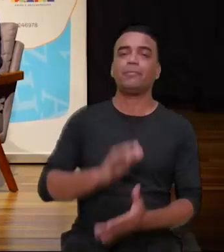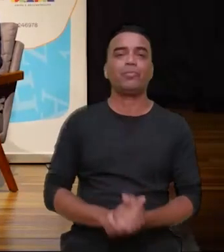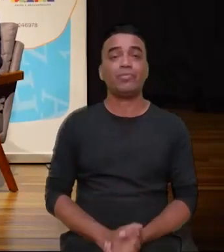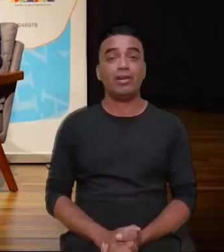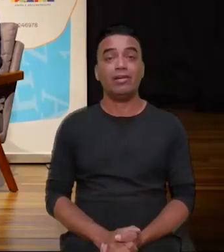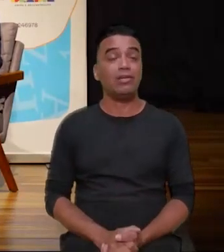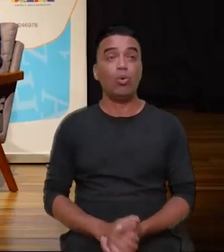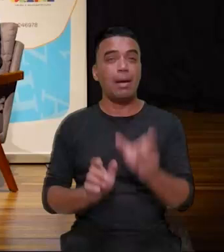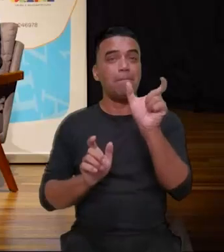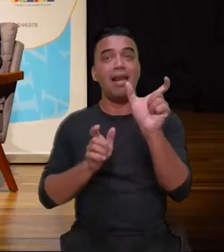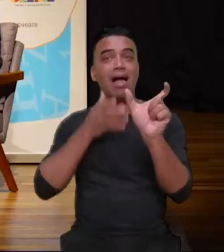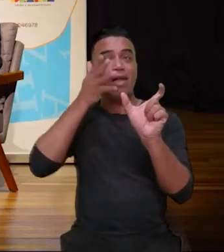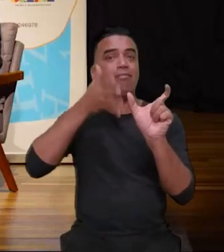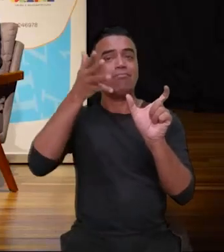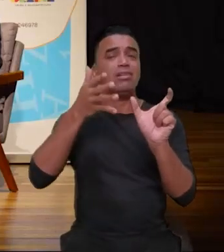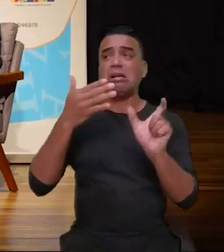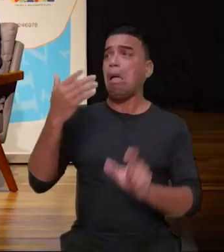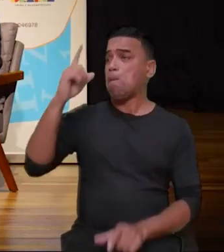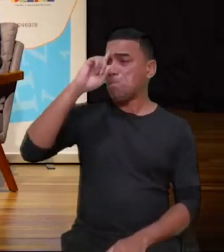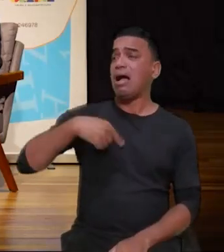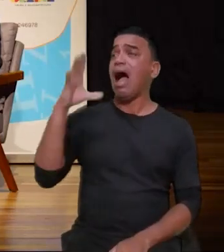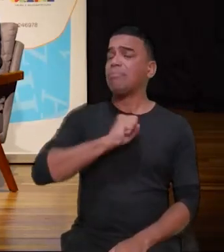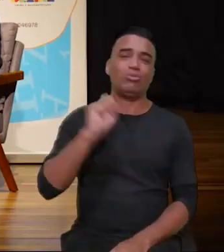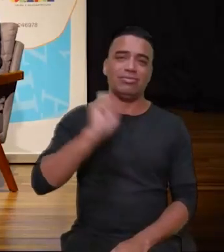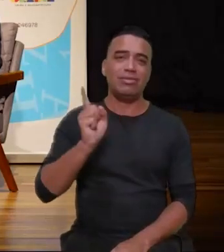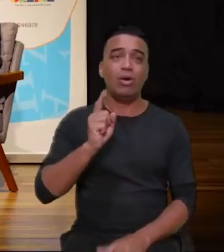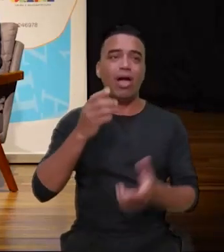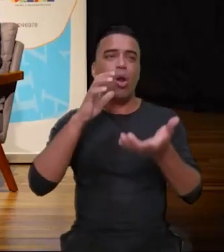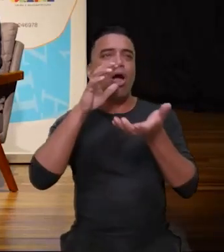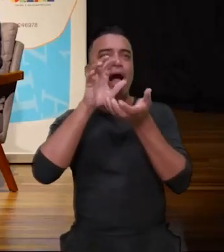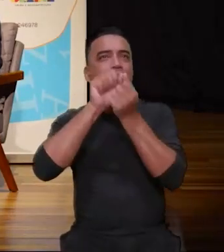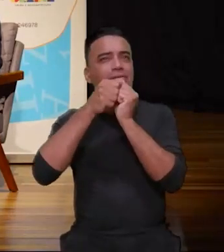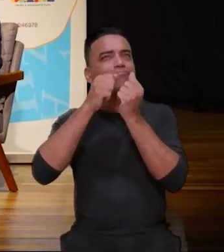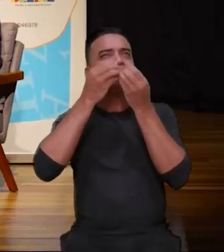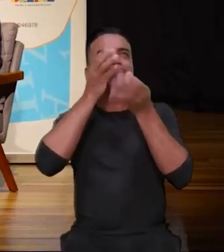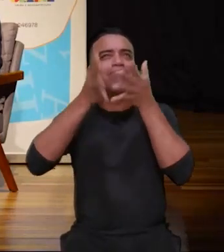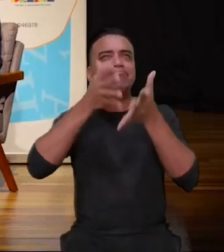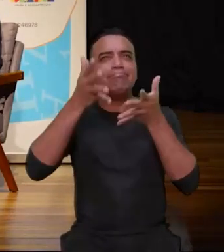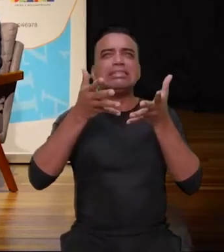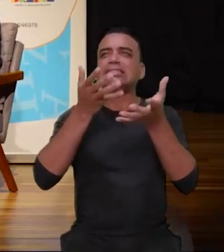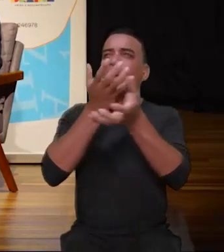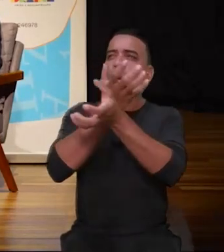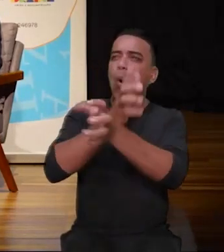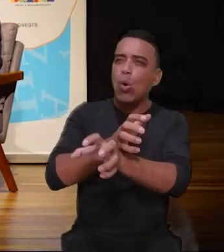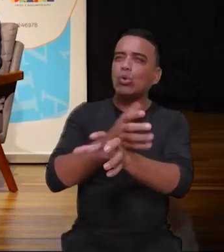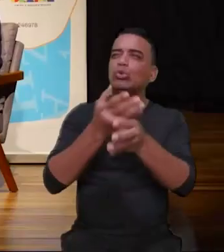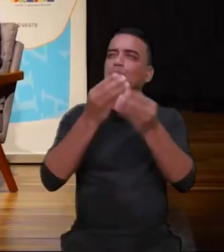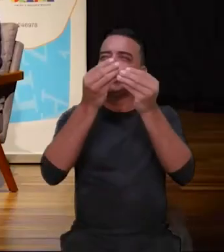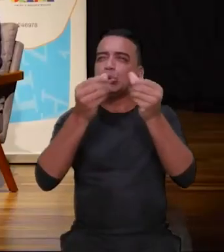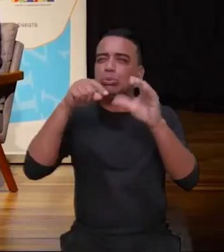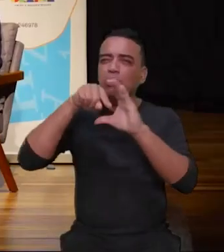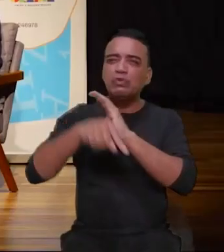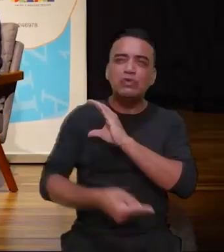Quando eu morder a palavra, por favor, não me apressem. Quero mascar, rasgar entre os dentes a pele, os ossos, o tutano do verbo,